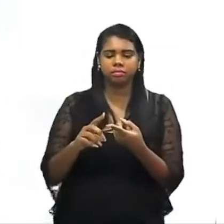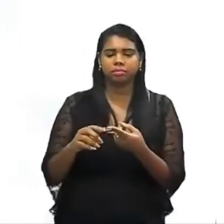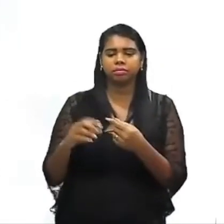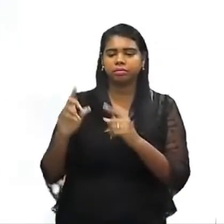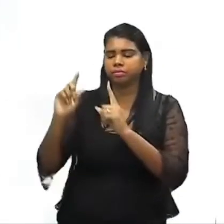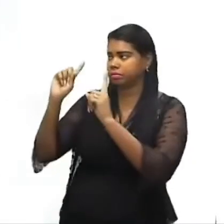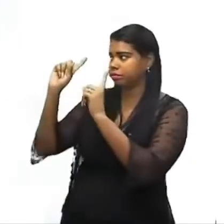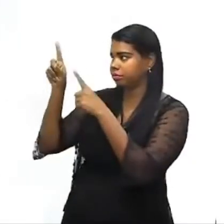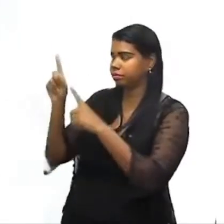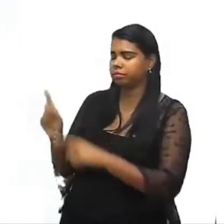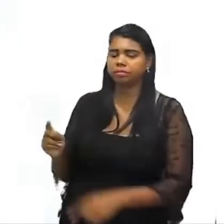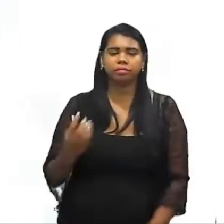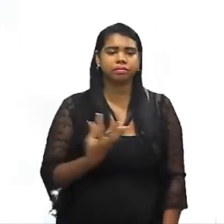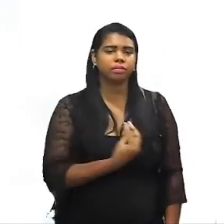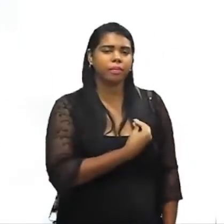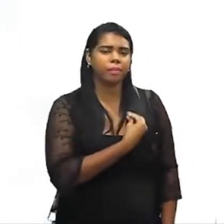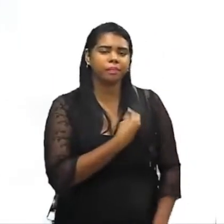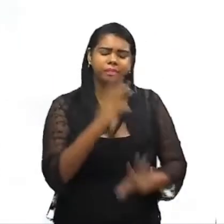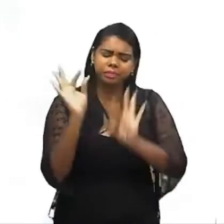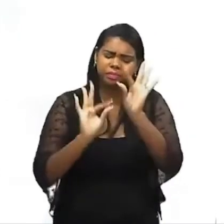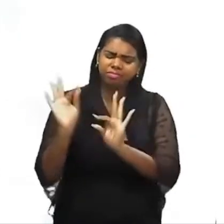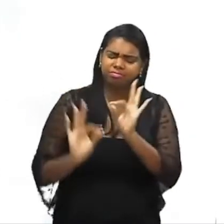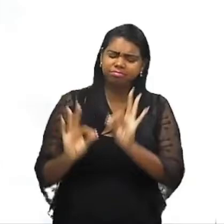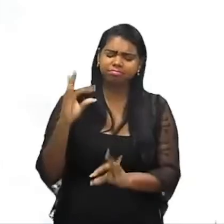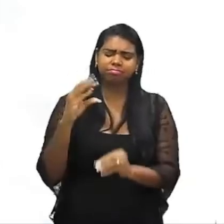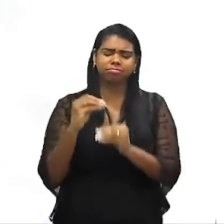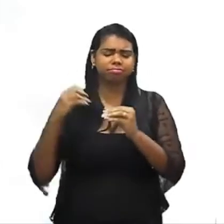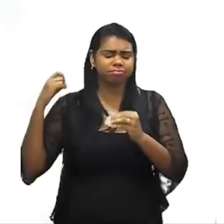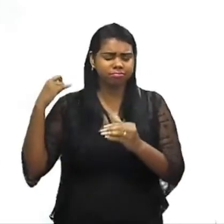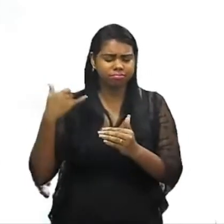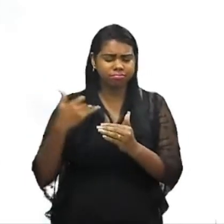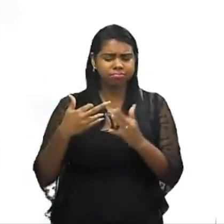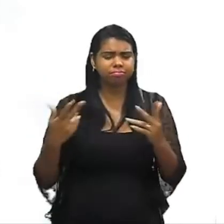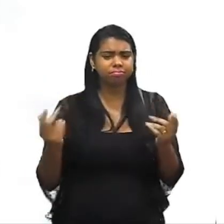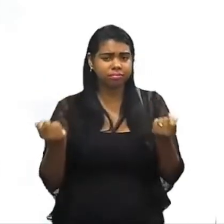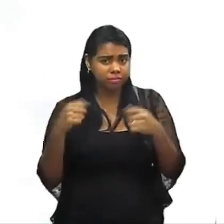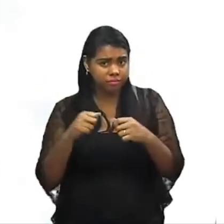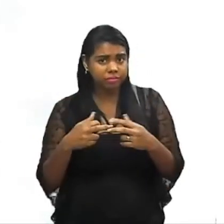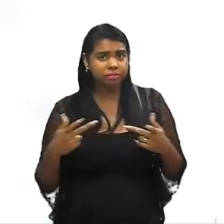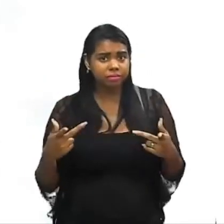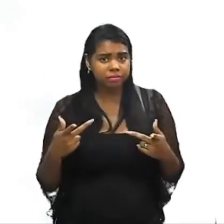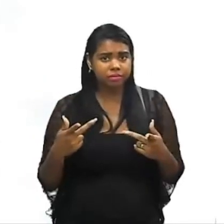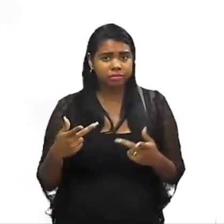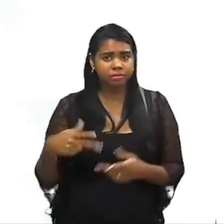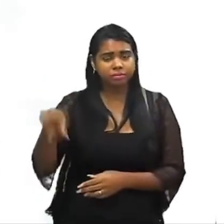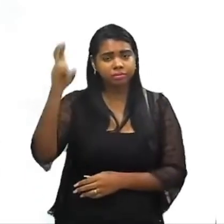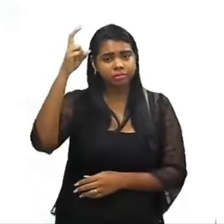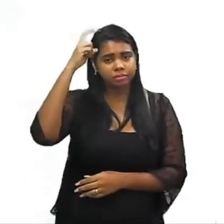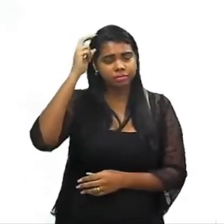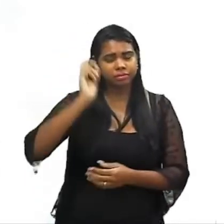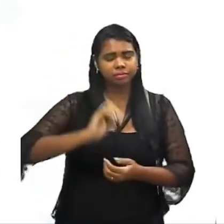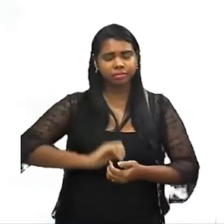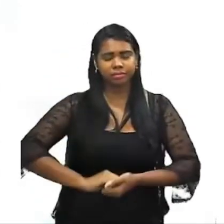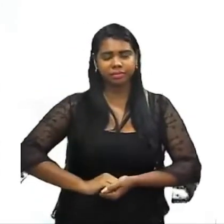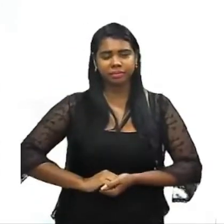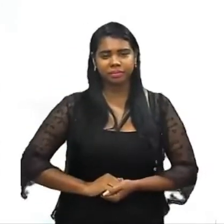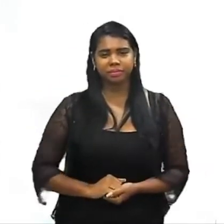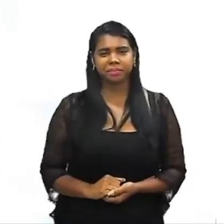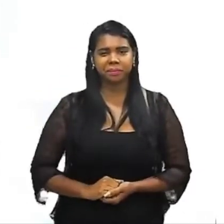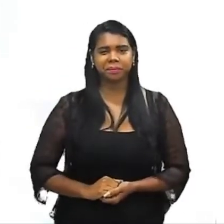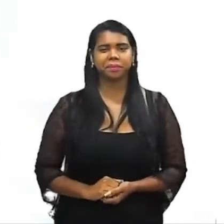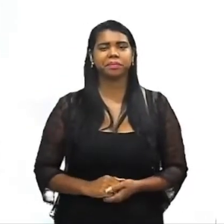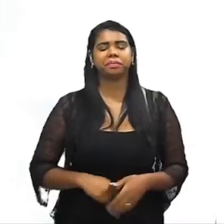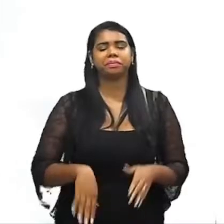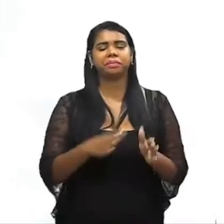né, dentro da sua vida, né, passou por várias possibilidades de enriquecimento cultural. Ele passou por todo